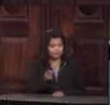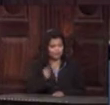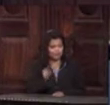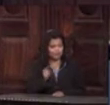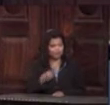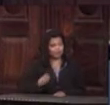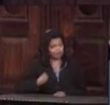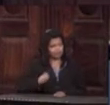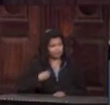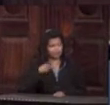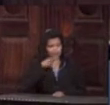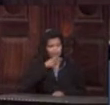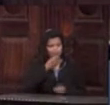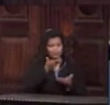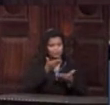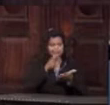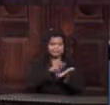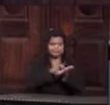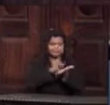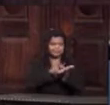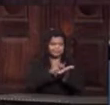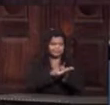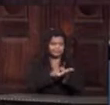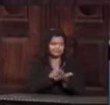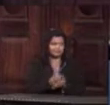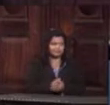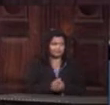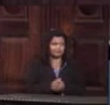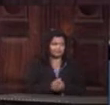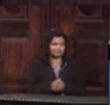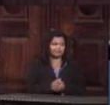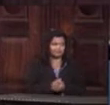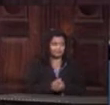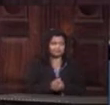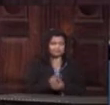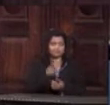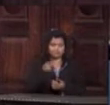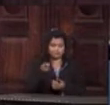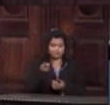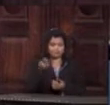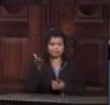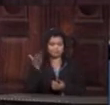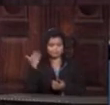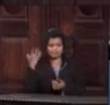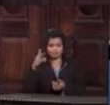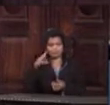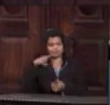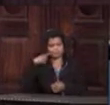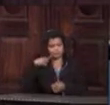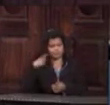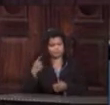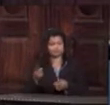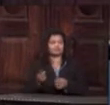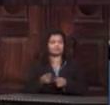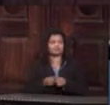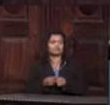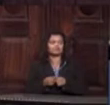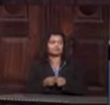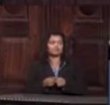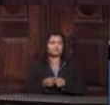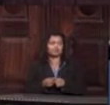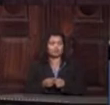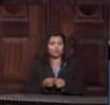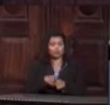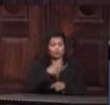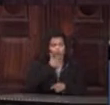eis o vereador da cidade do rio de janeiro ex-deputado federal cujo pai inclusive